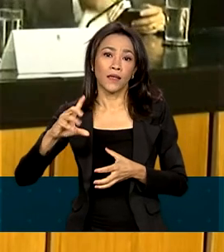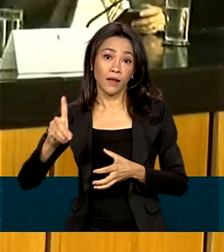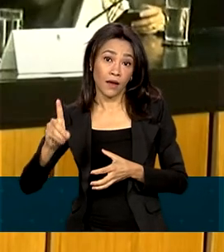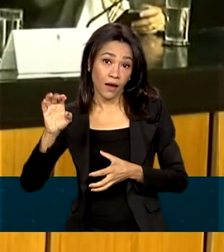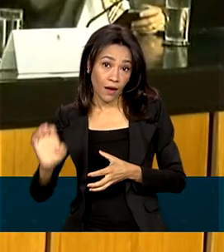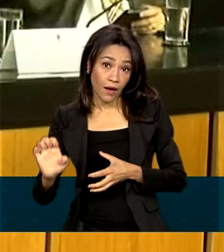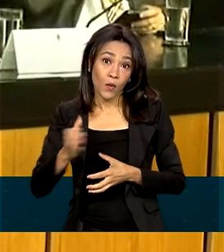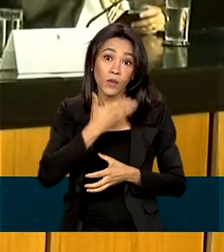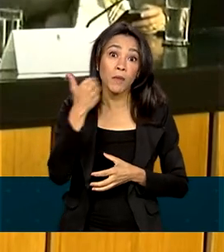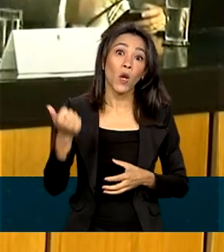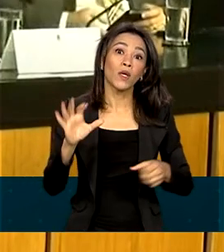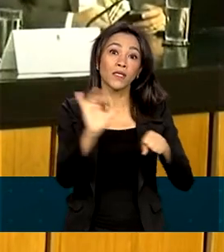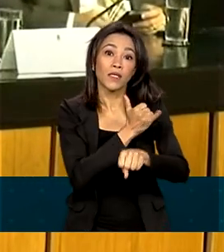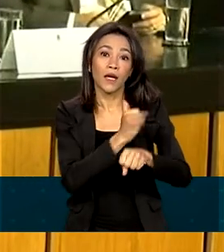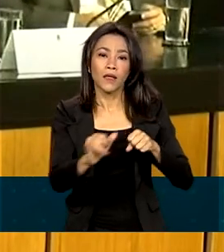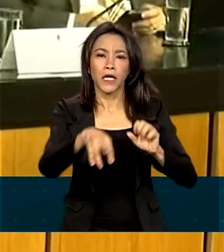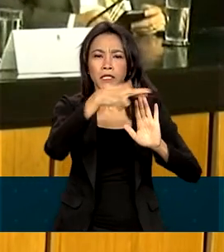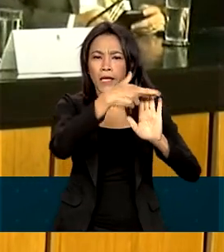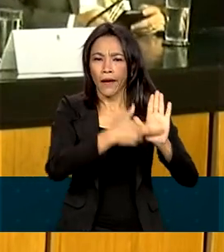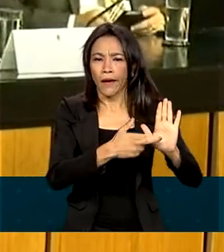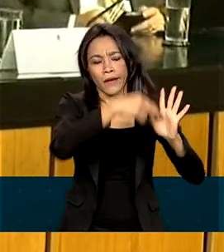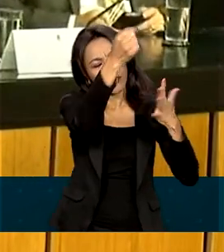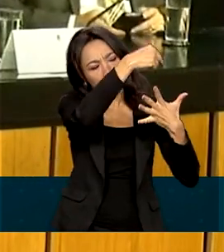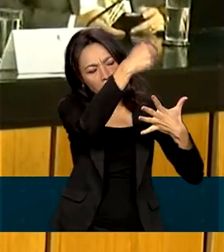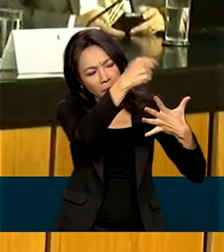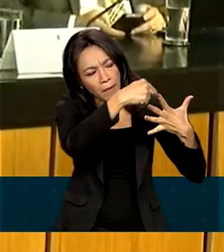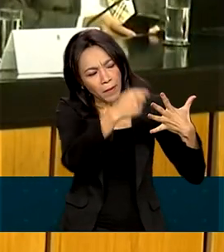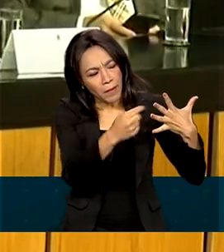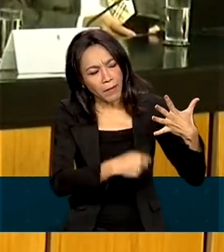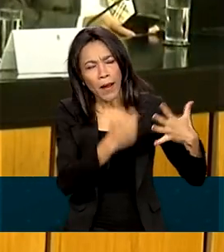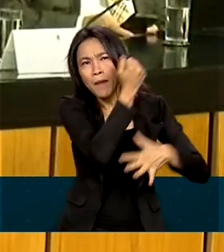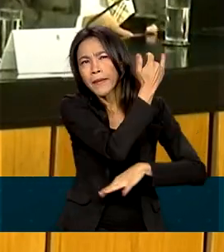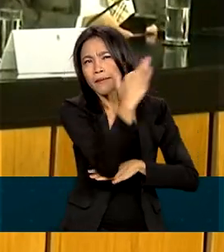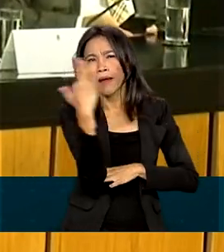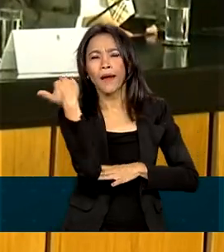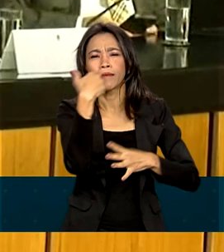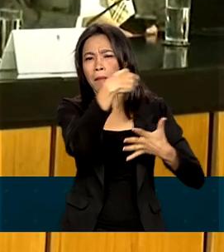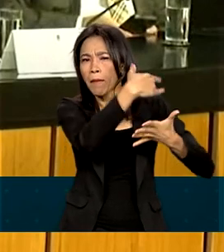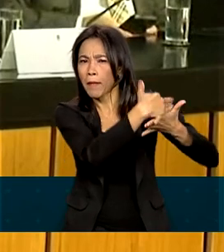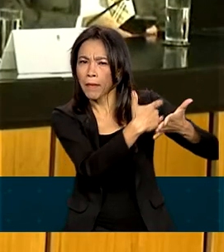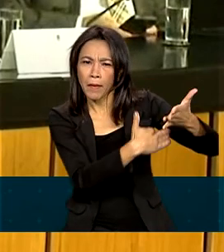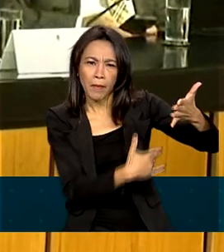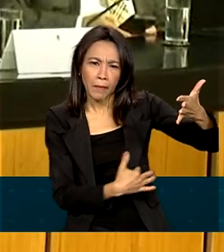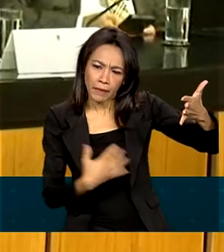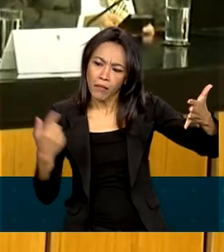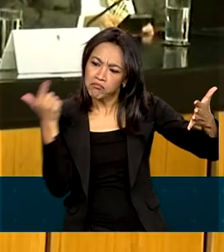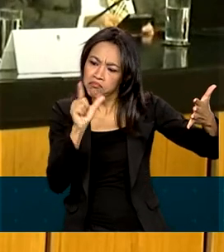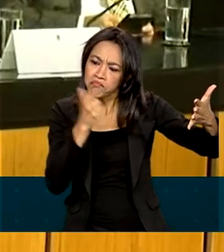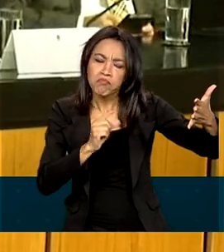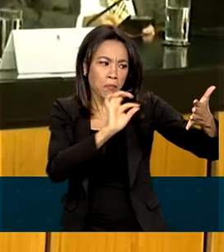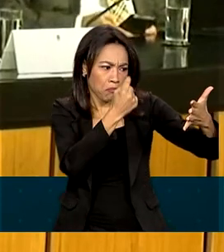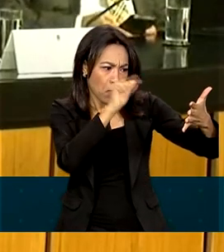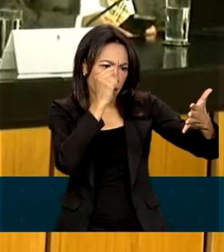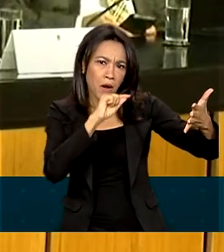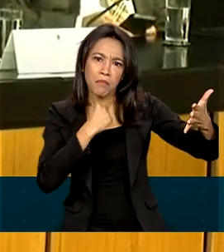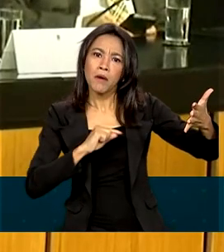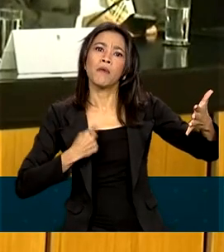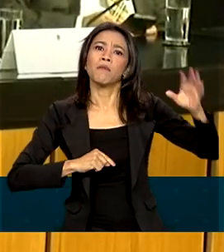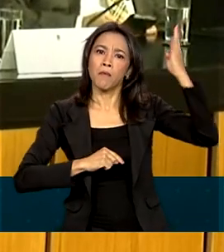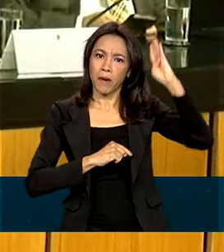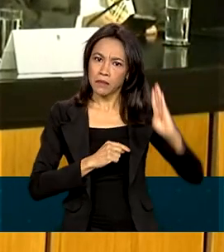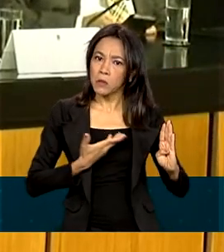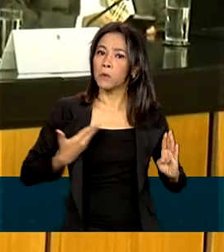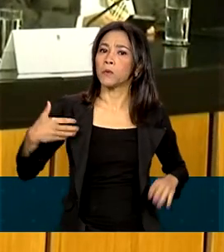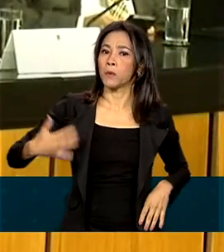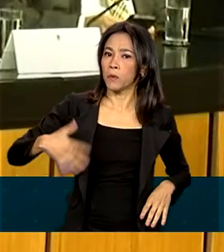as melhores práticas tributárias, tarifárias, ambientais. Então, a posição internacional do Brasil cada vez mais forte. O melhor desempenho